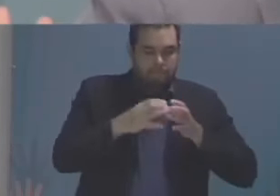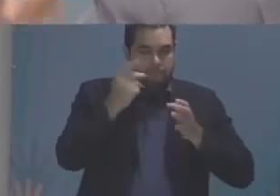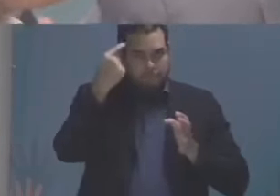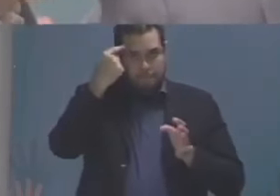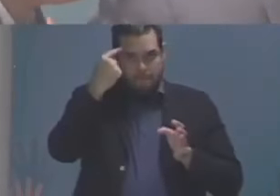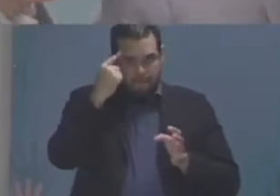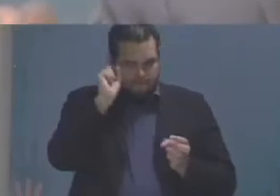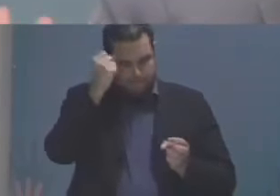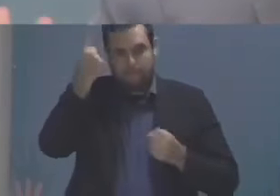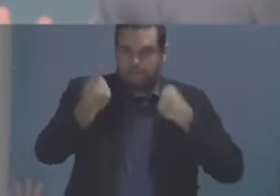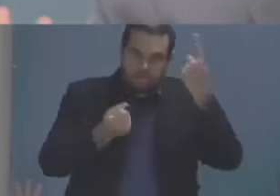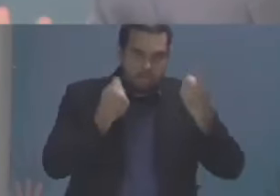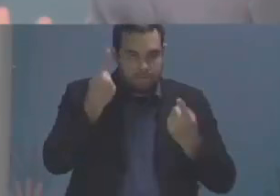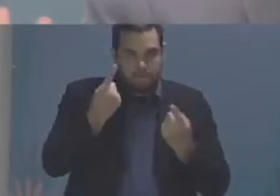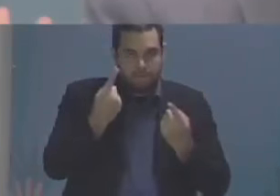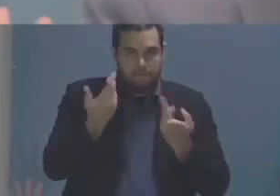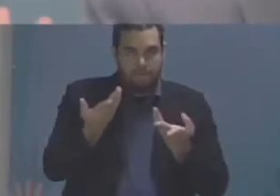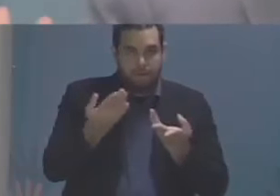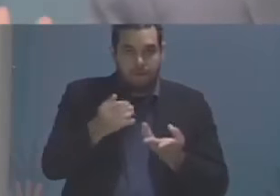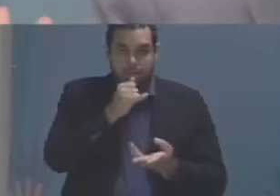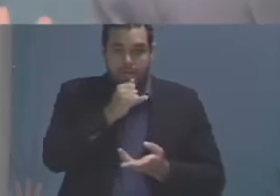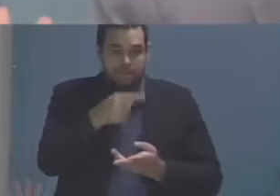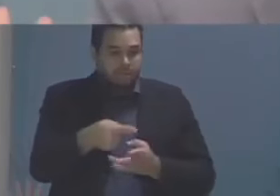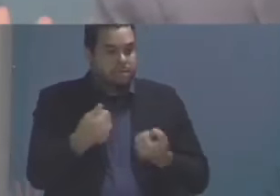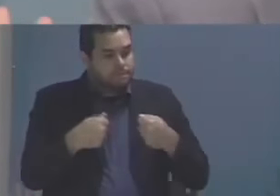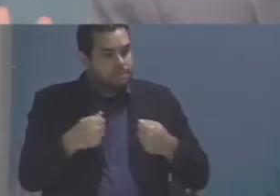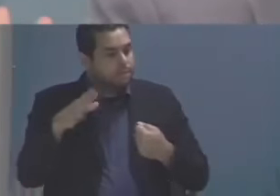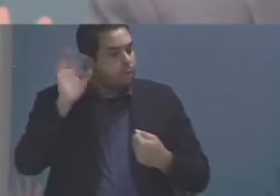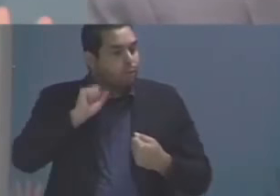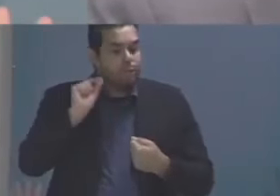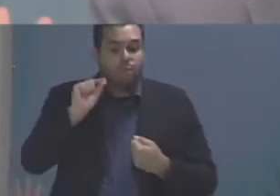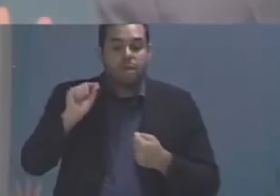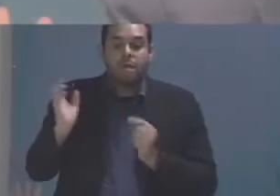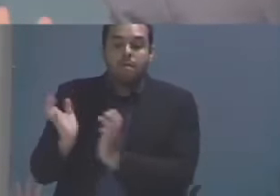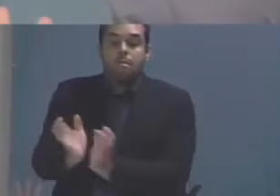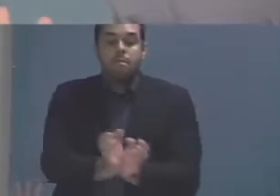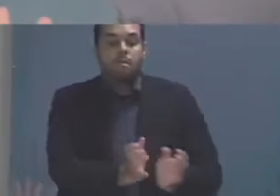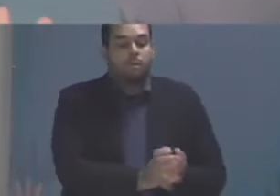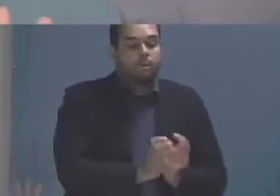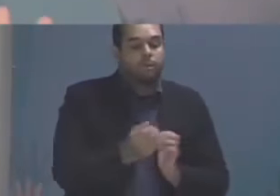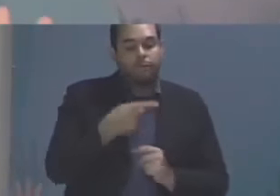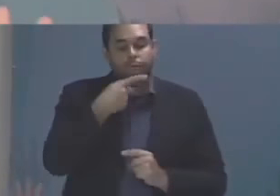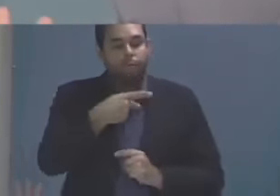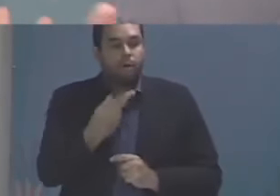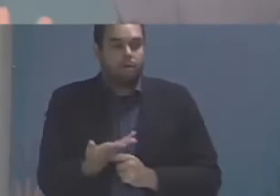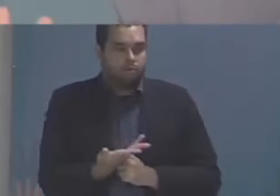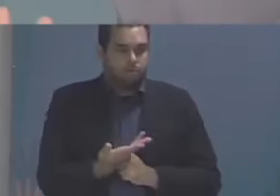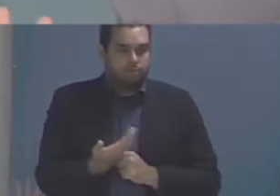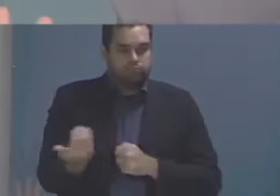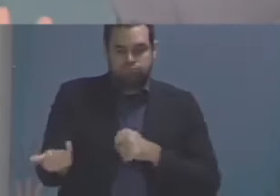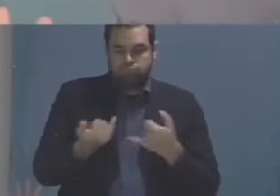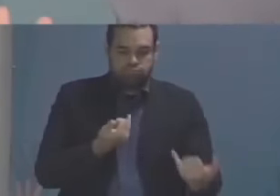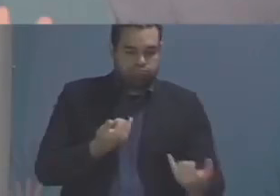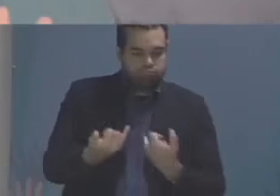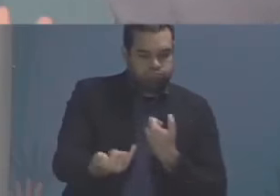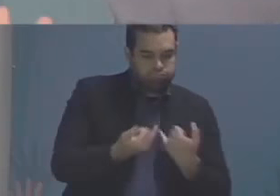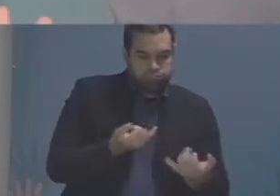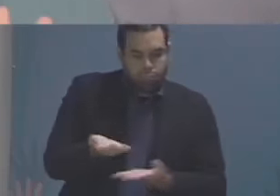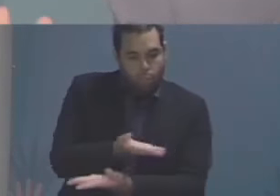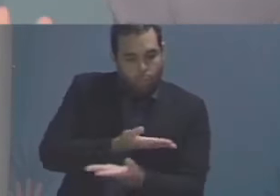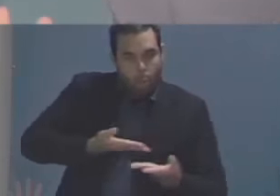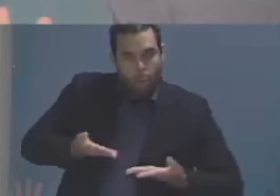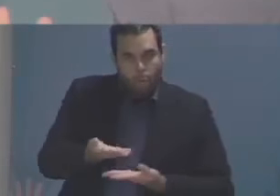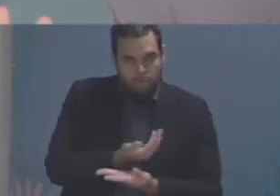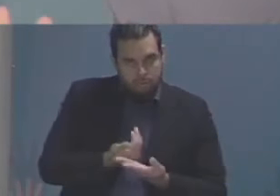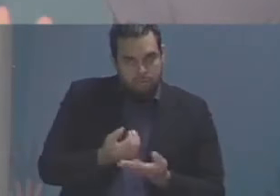de iluminados. Você, por exemplo, se ganha a eleição, você tem que escutar a categoria também. Não tem que tirar só da sua cabeça as coisas, nós temos que dialogar com as pessoas. E